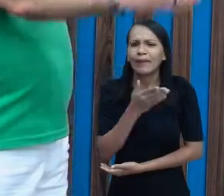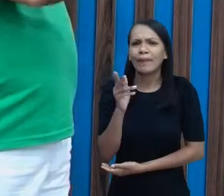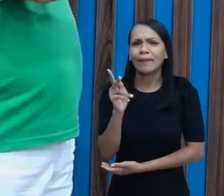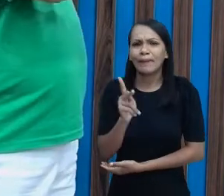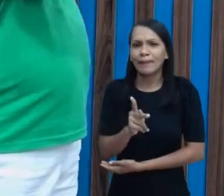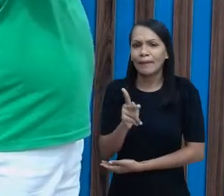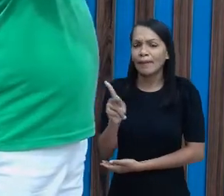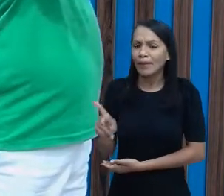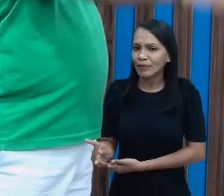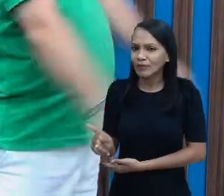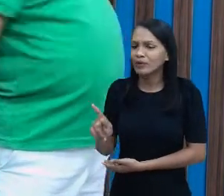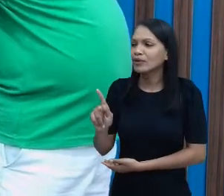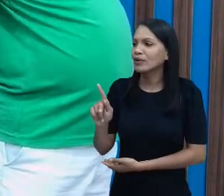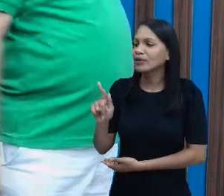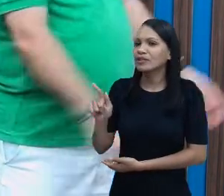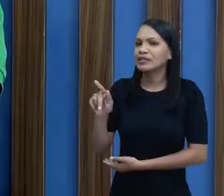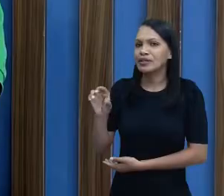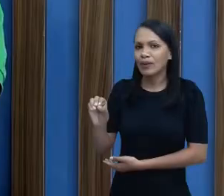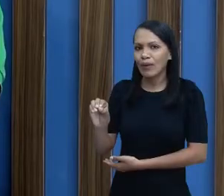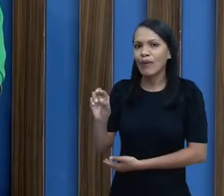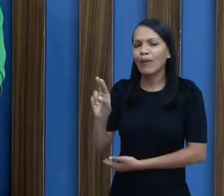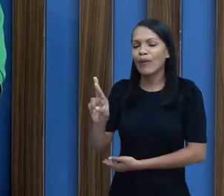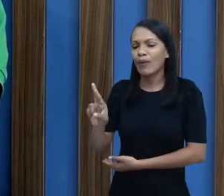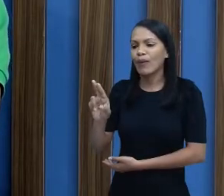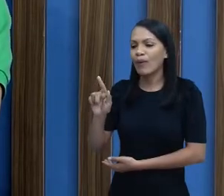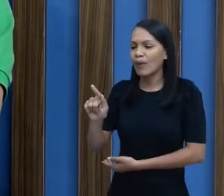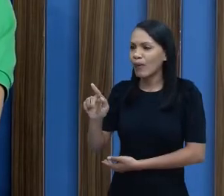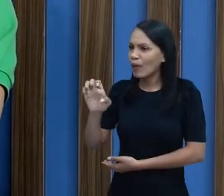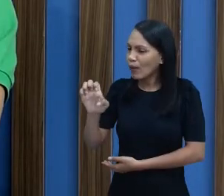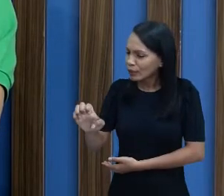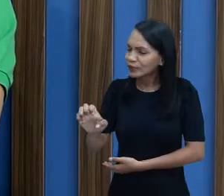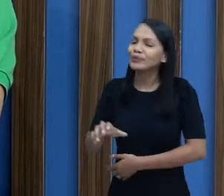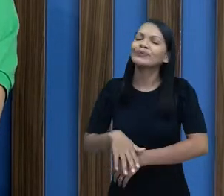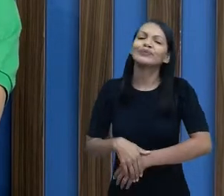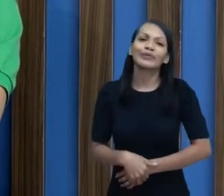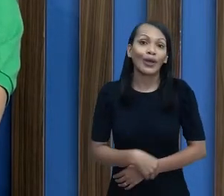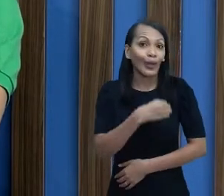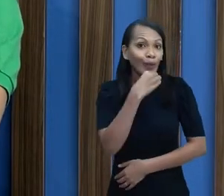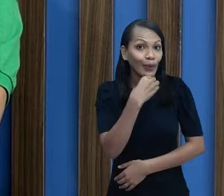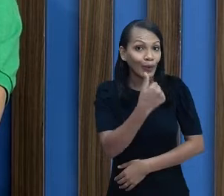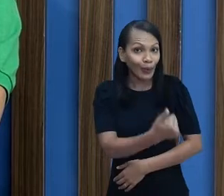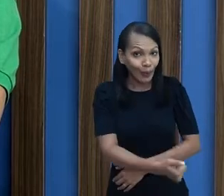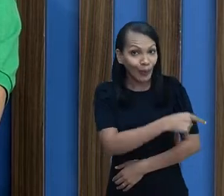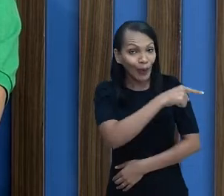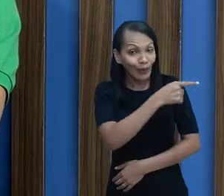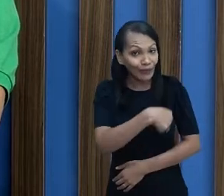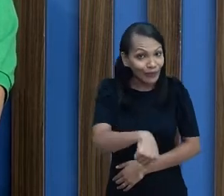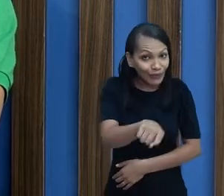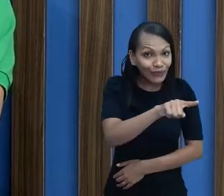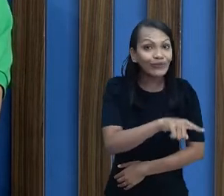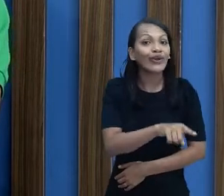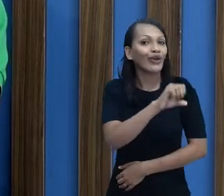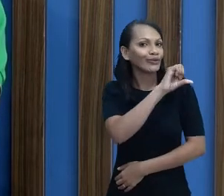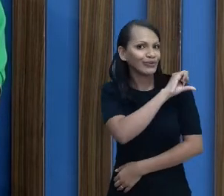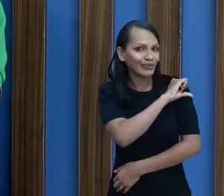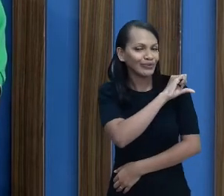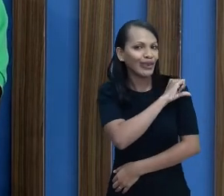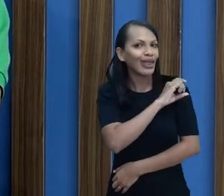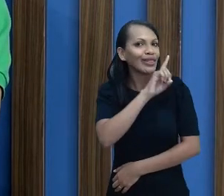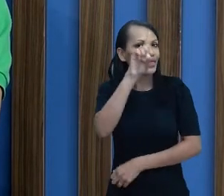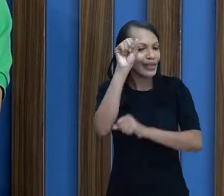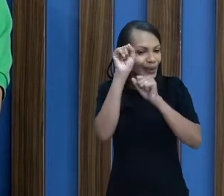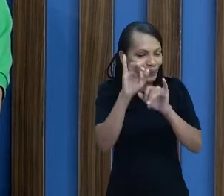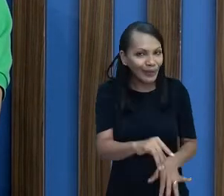professor Giorgio. Ei, professor, tudo de boa? Tudo bem, professor Luciano, tudo bem, meu povo bonito, no 9º ano. Deus